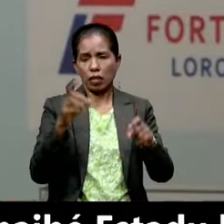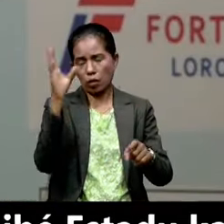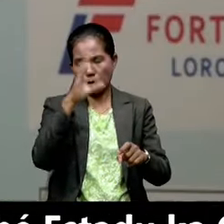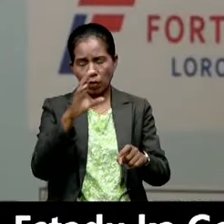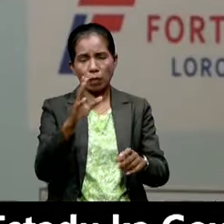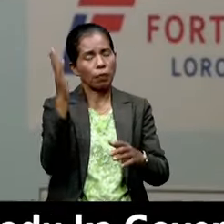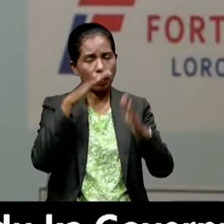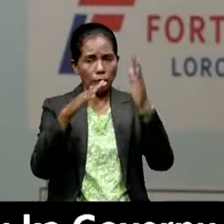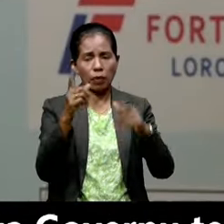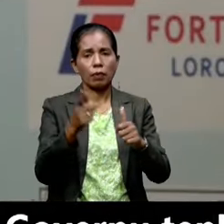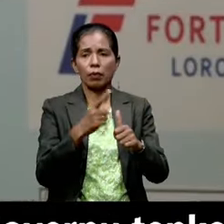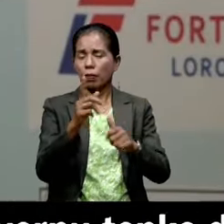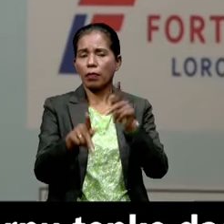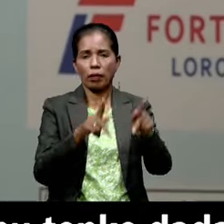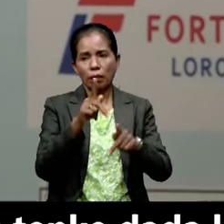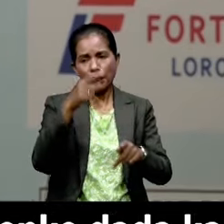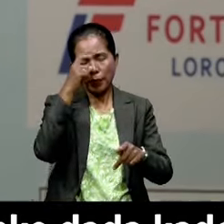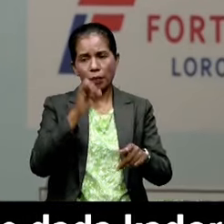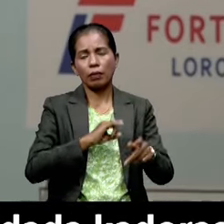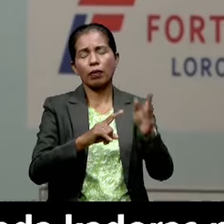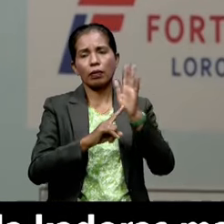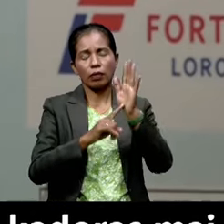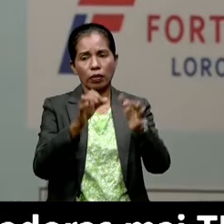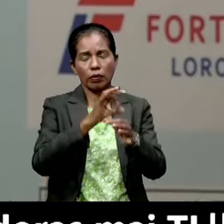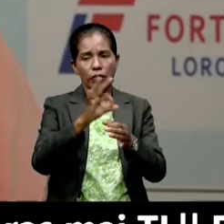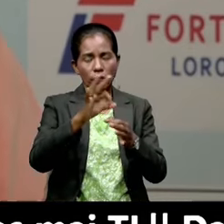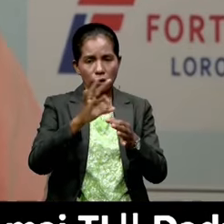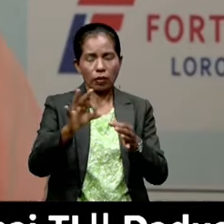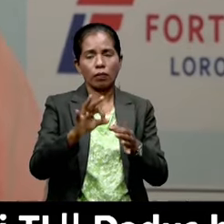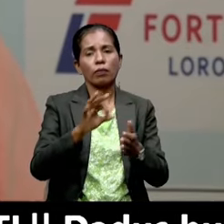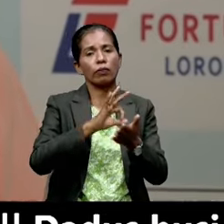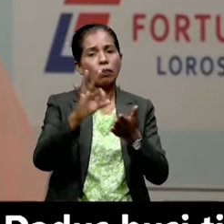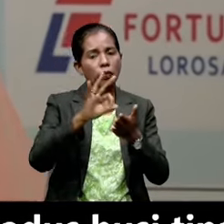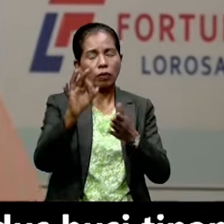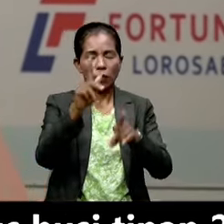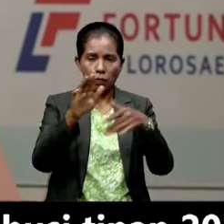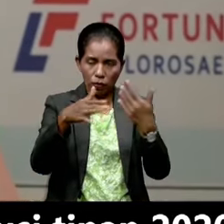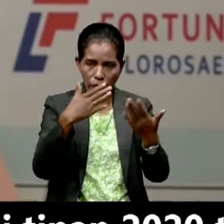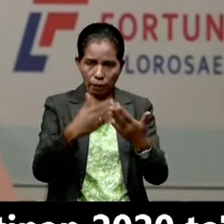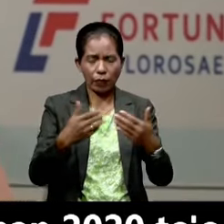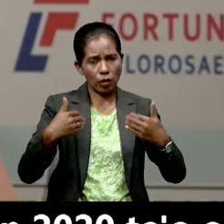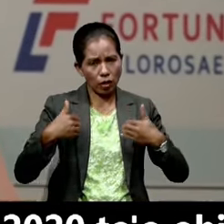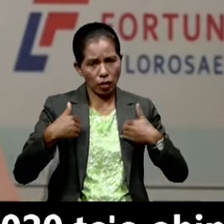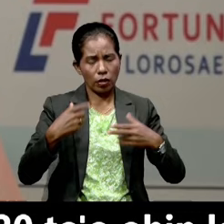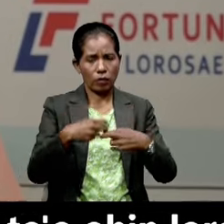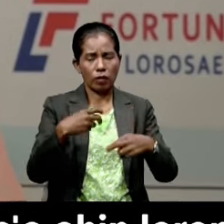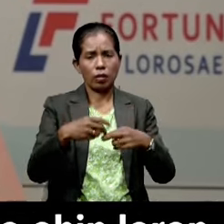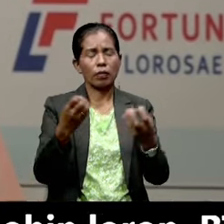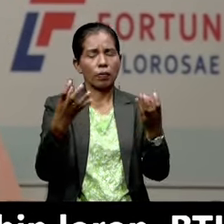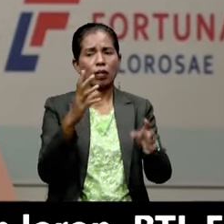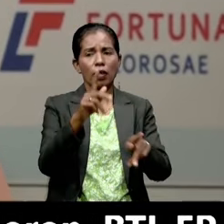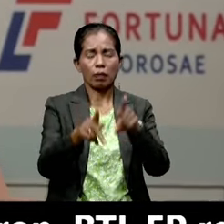primeiro é EMA. E tamba nem alguma informação para aplicador ser. Ia, ia faktor barbara kelas PM, EMA mos,